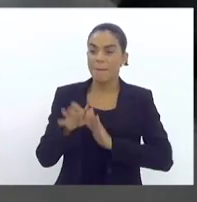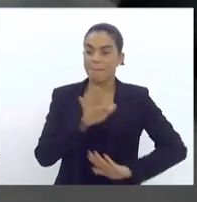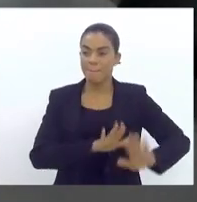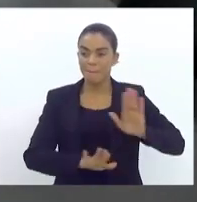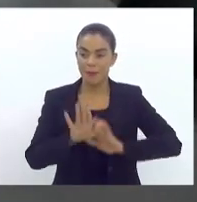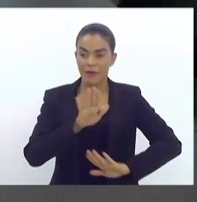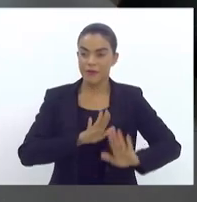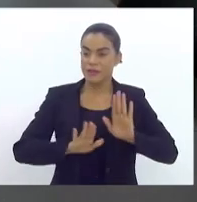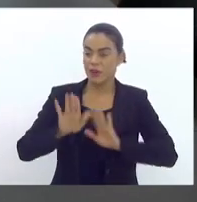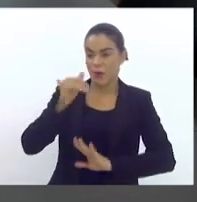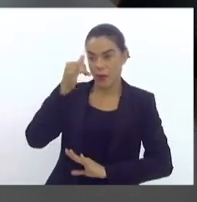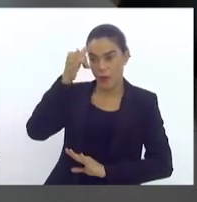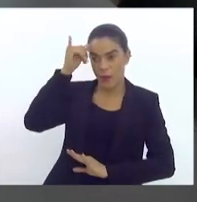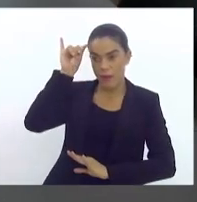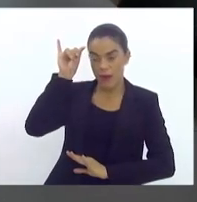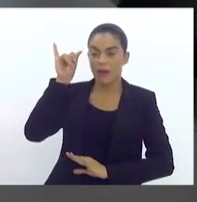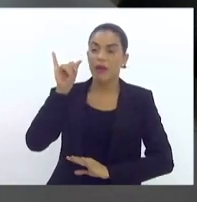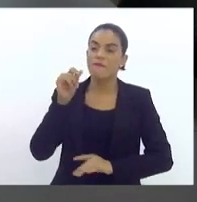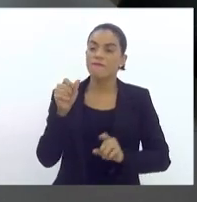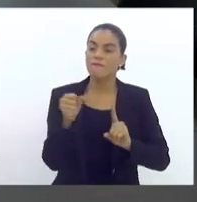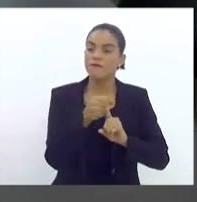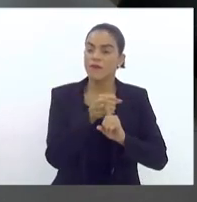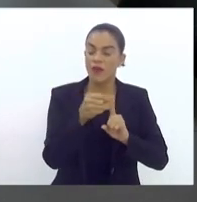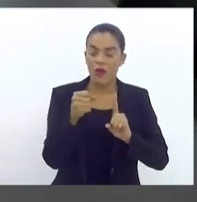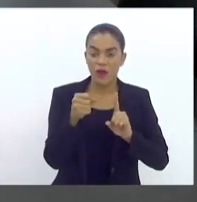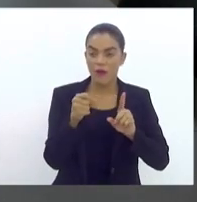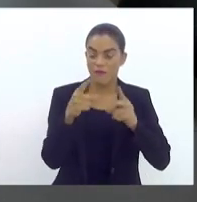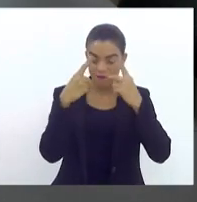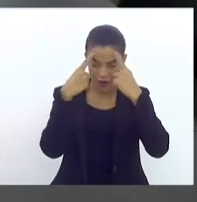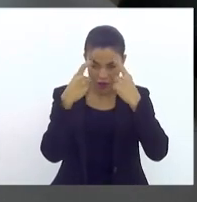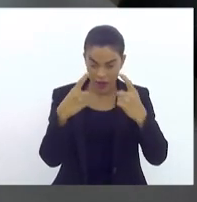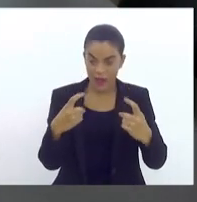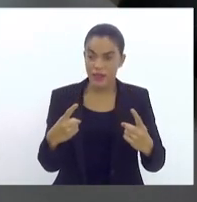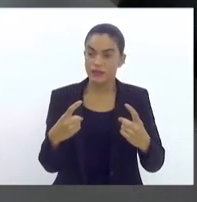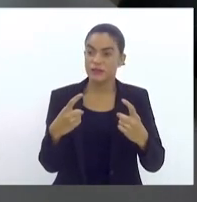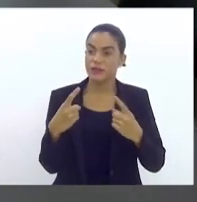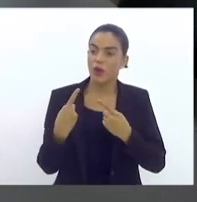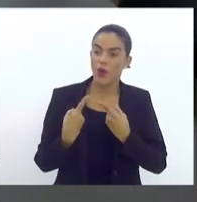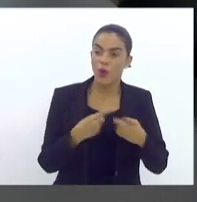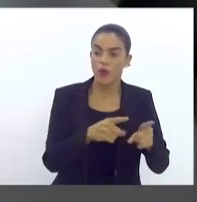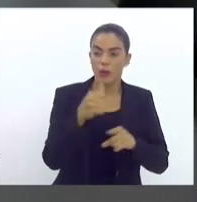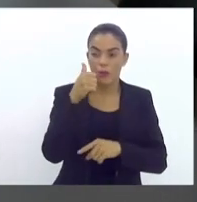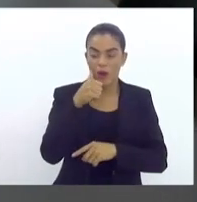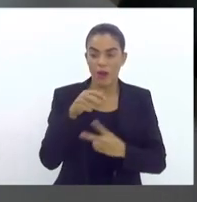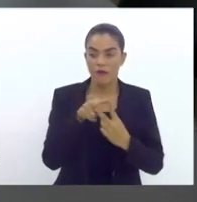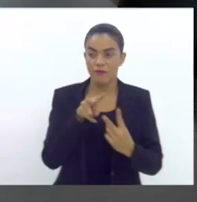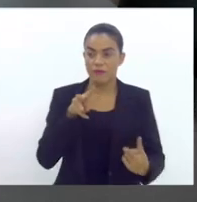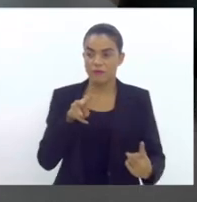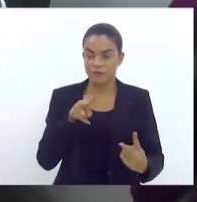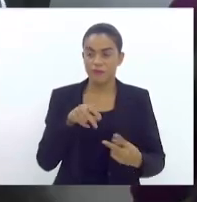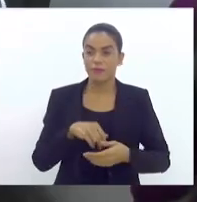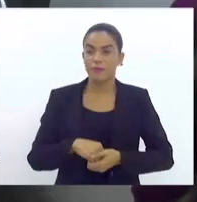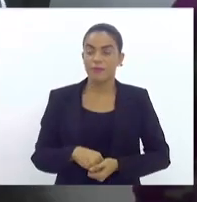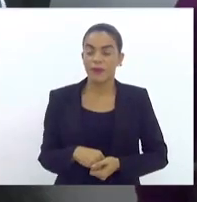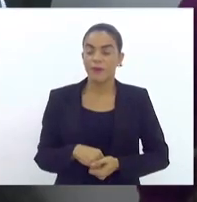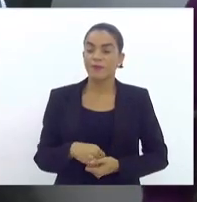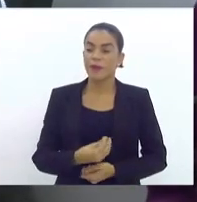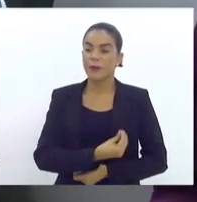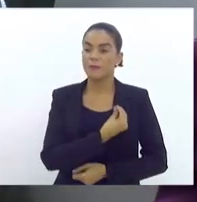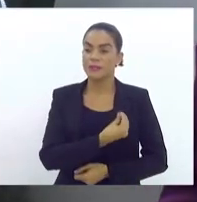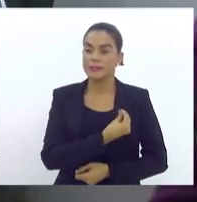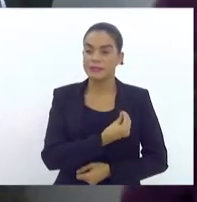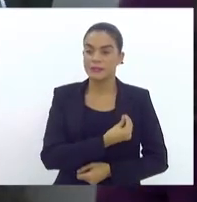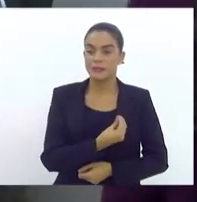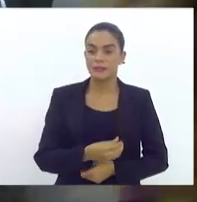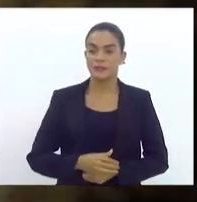prevenção e combate dos casos de violência cibernética contra as mulheres no estado do Rio de Janeiro e contando com a presença